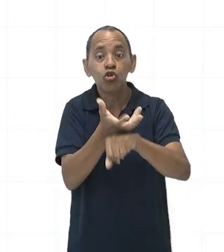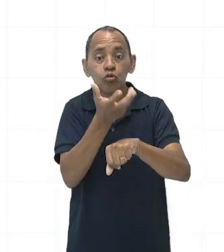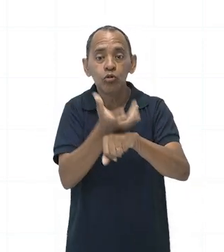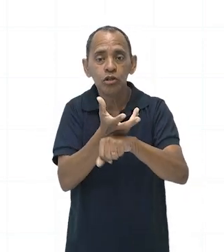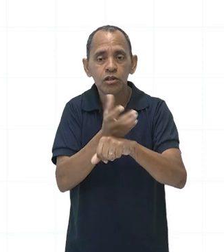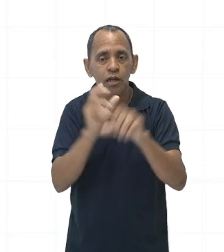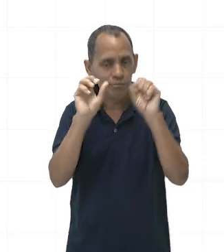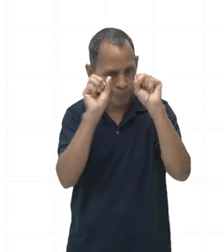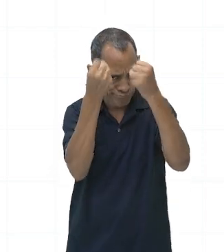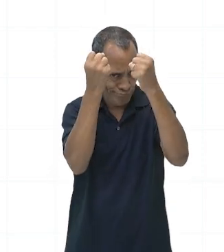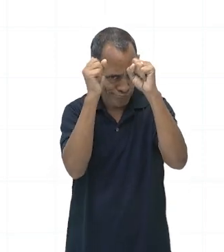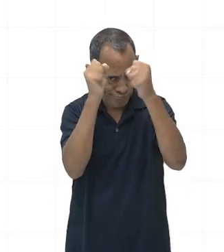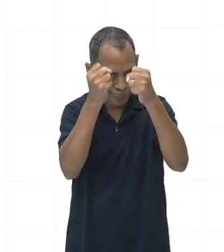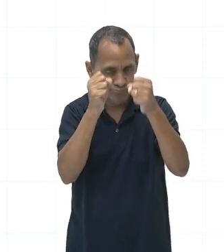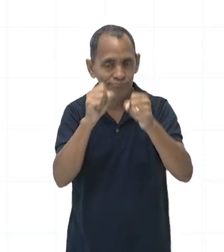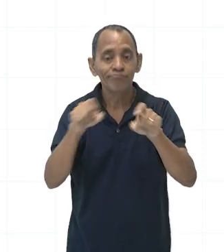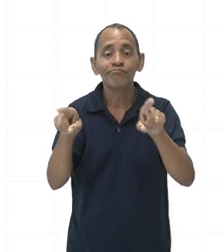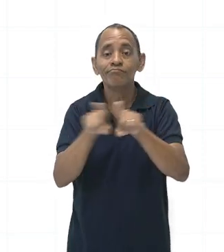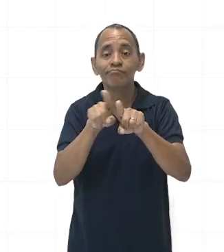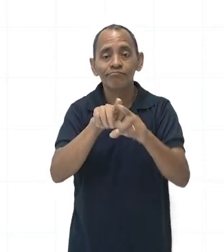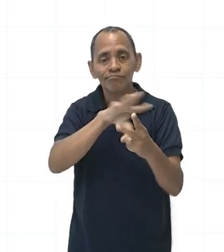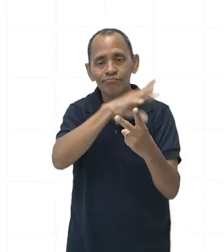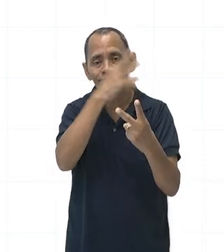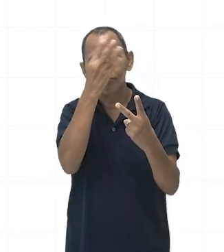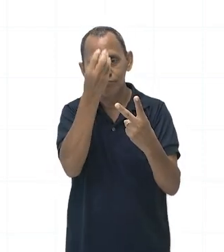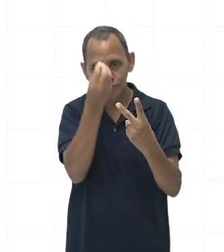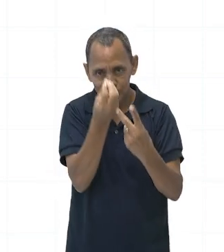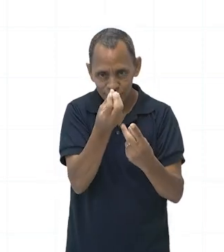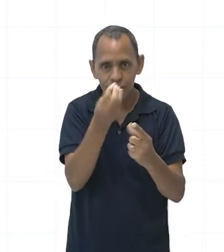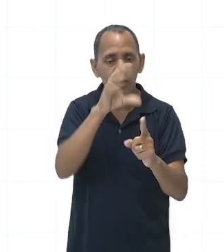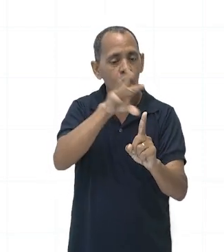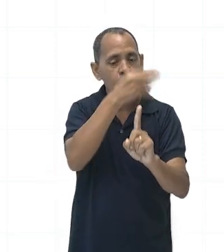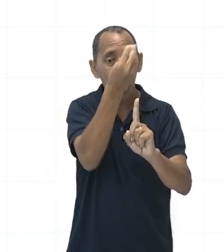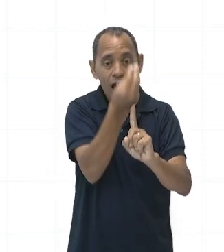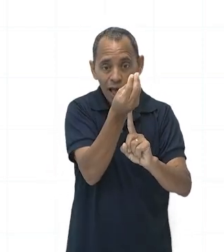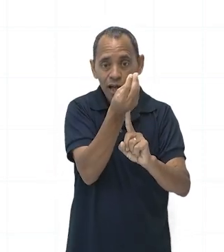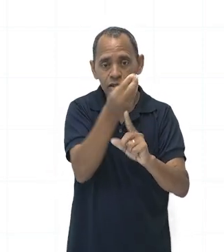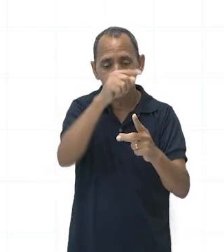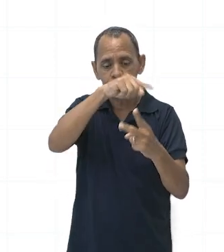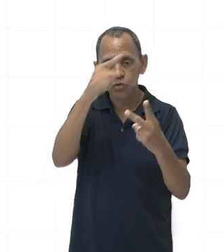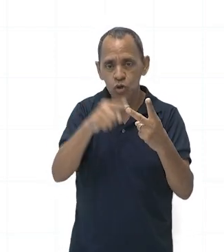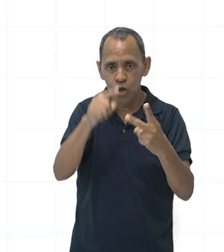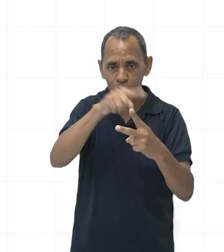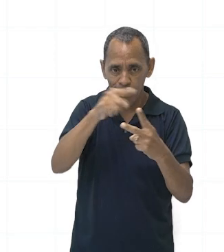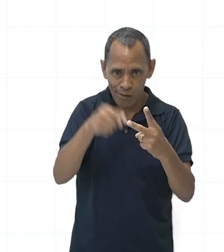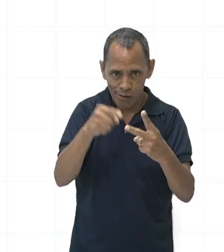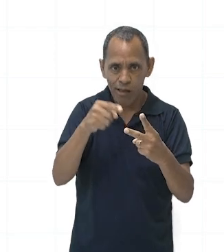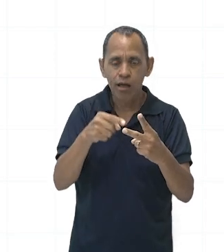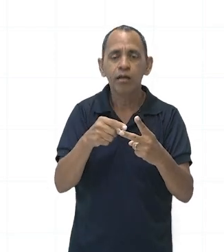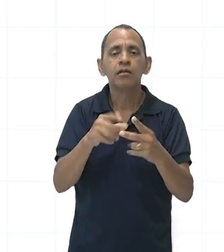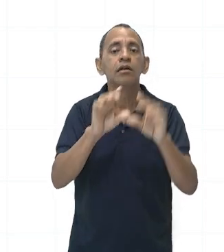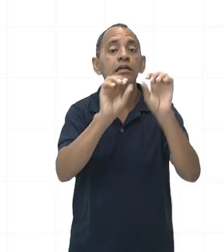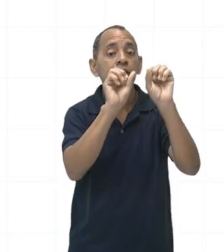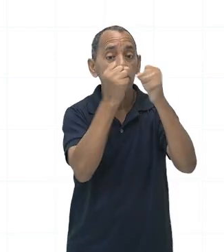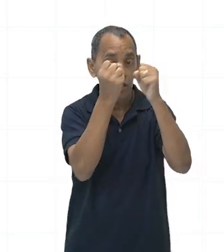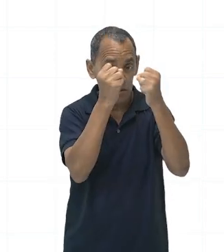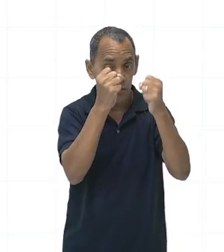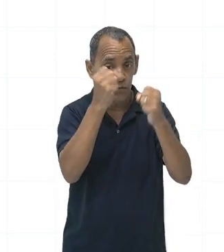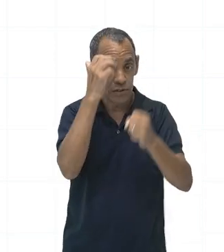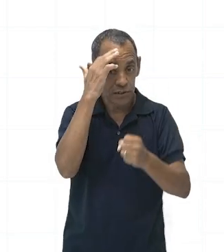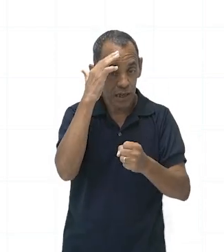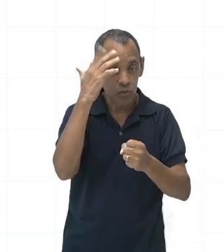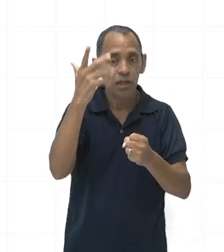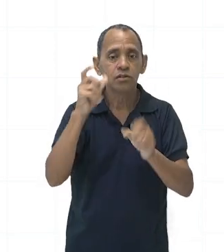de educação física e a disciplina de artes. Na disciplina de educação física, o que acontece? Nós